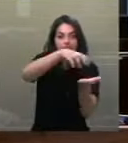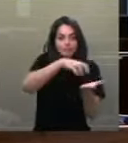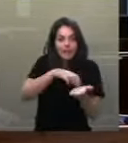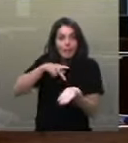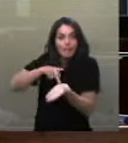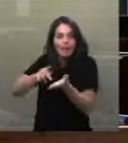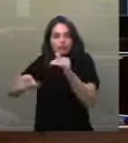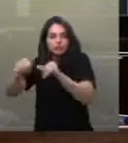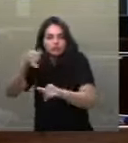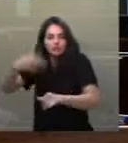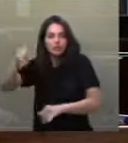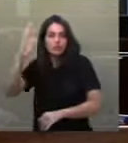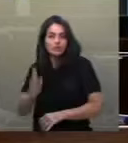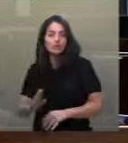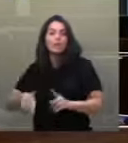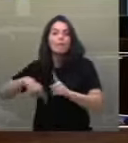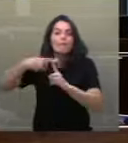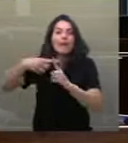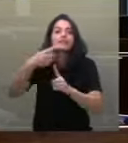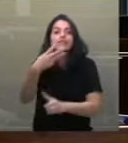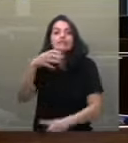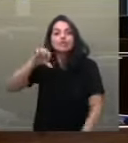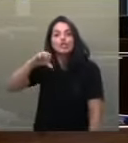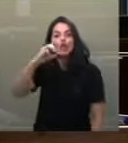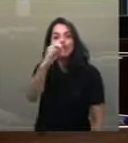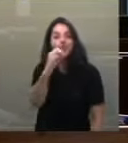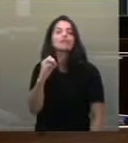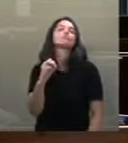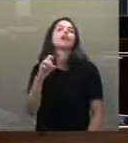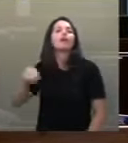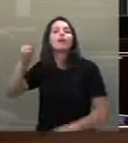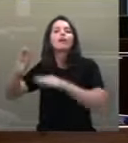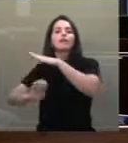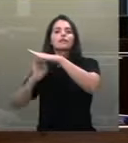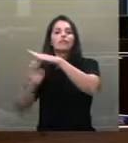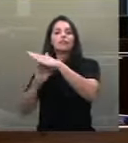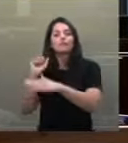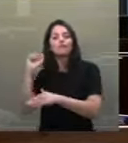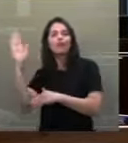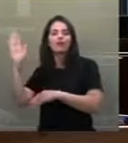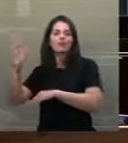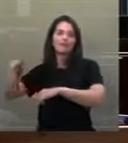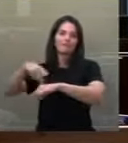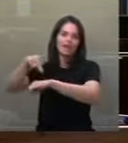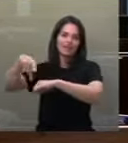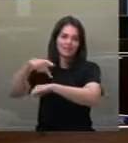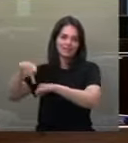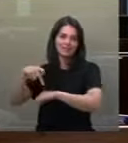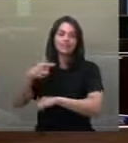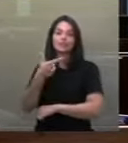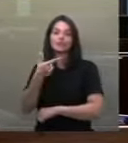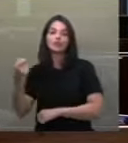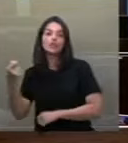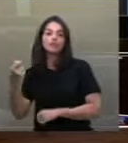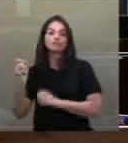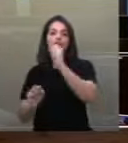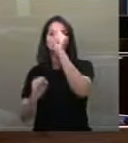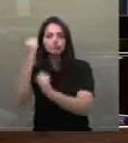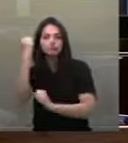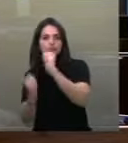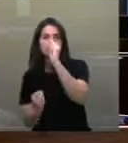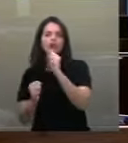de 390 agentes importadores de combustíveis conectados a mais de 200 refinarias e